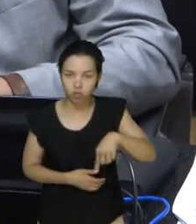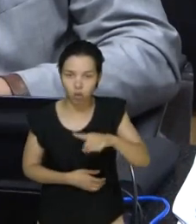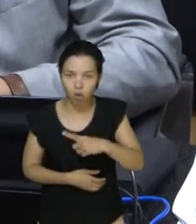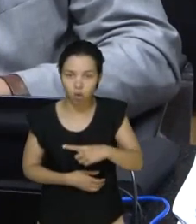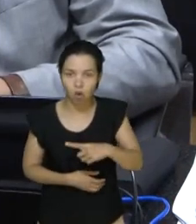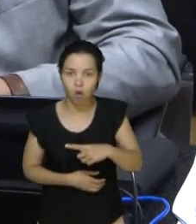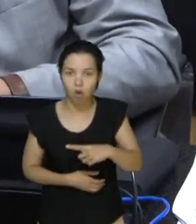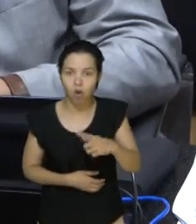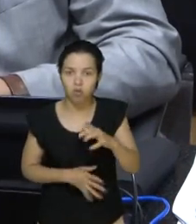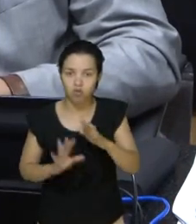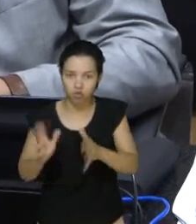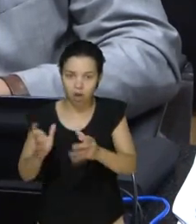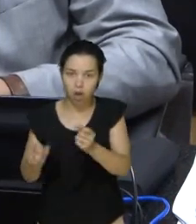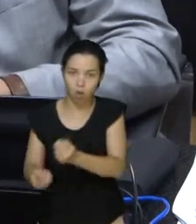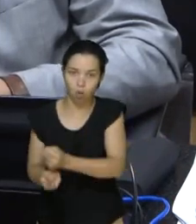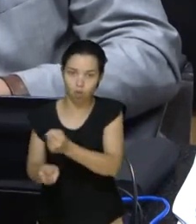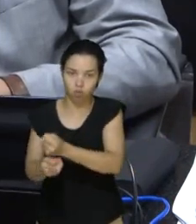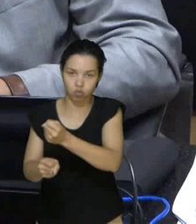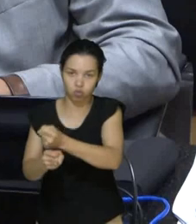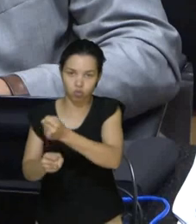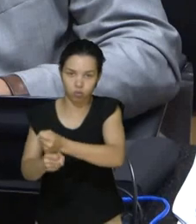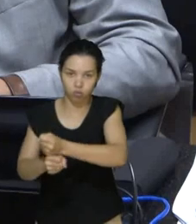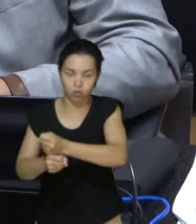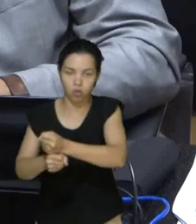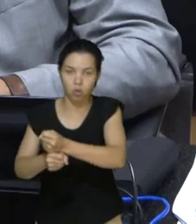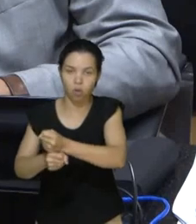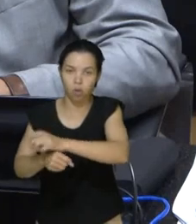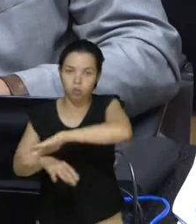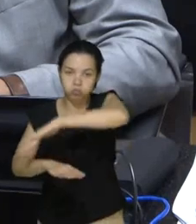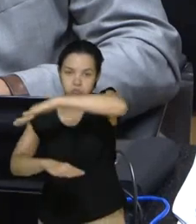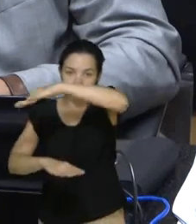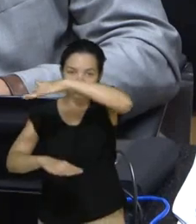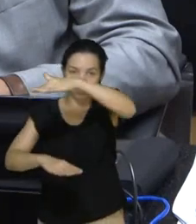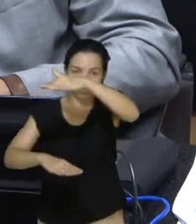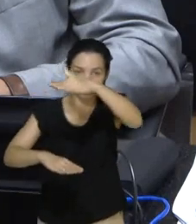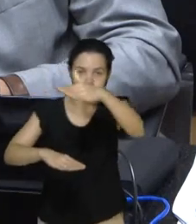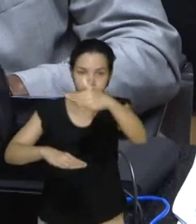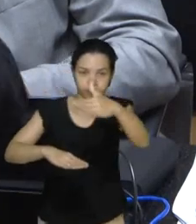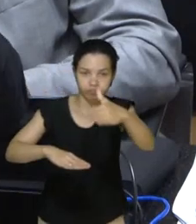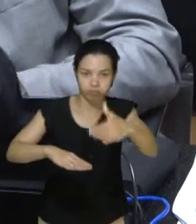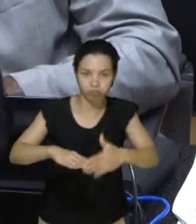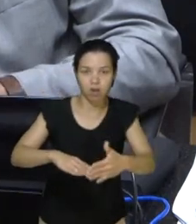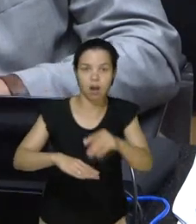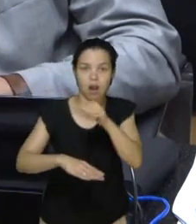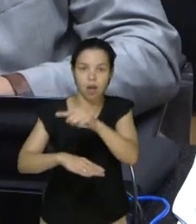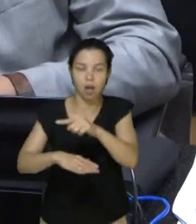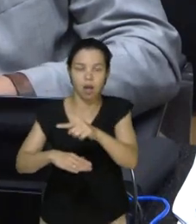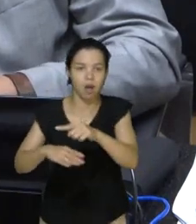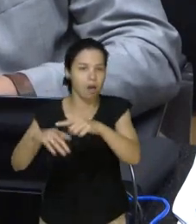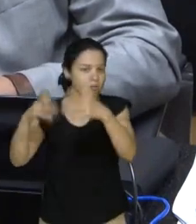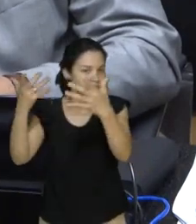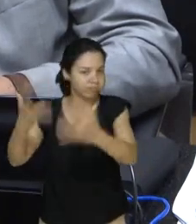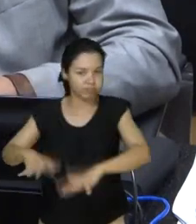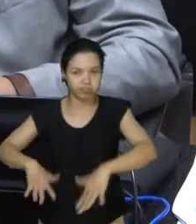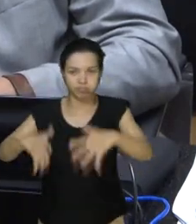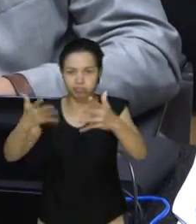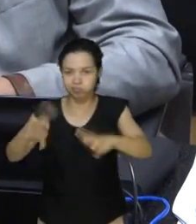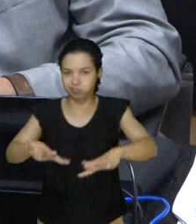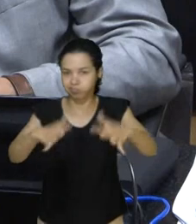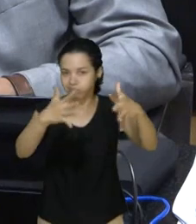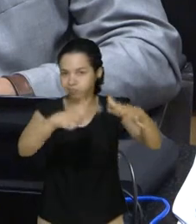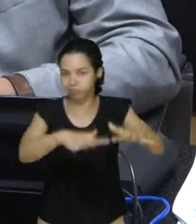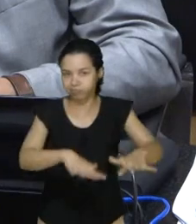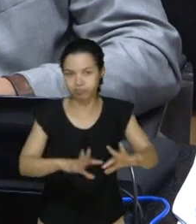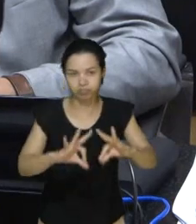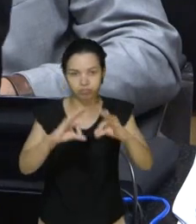tínhamos construído o grande elevado da cidade, e as pontes foram todas embora, e